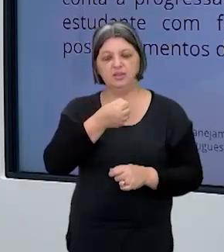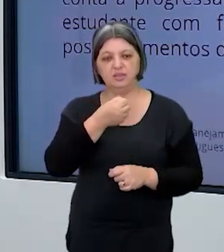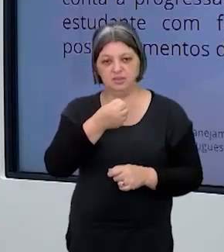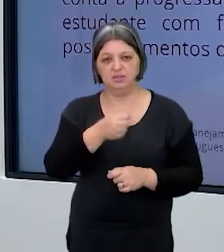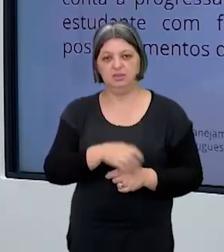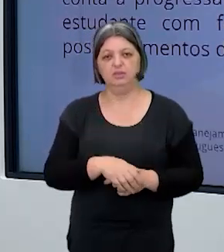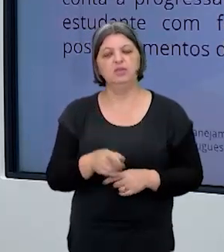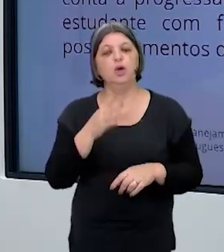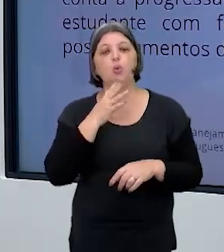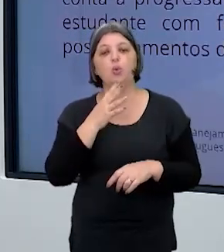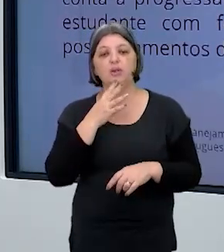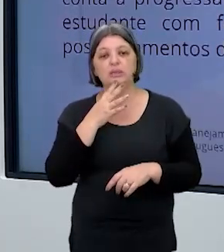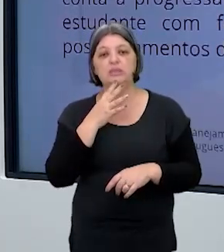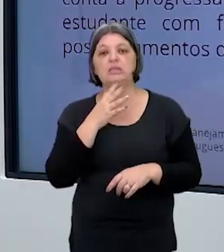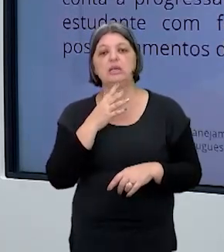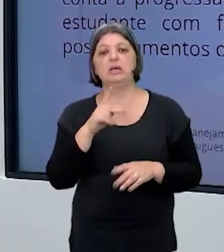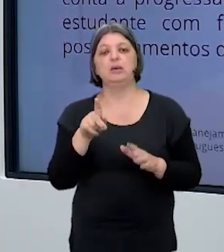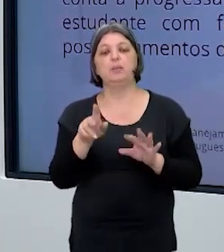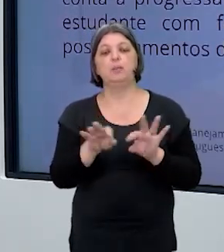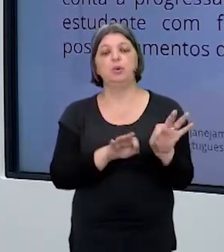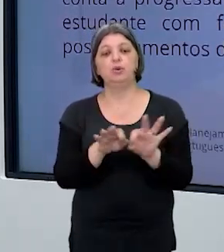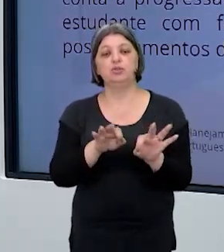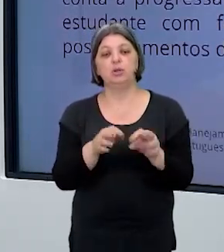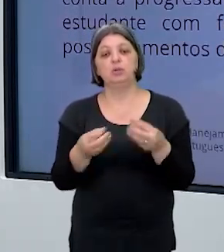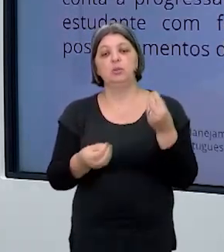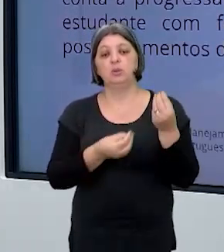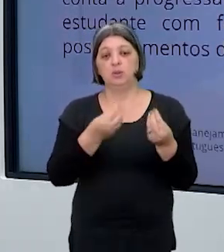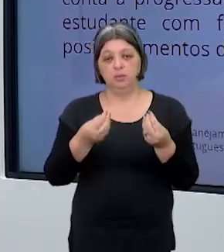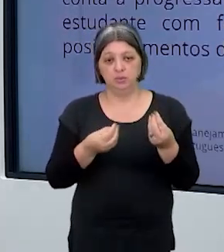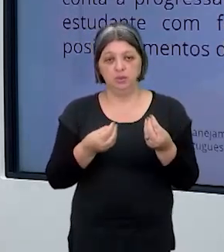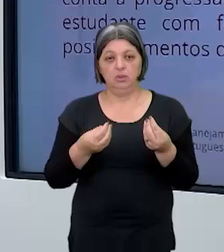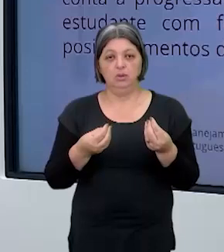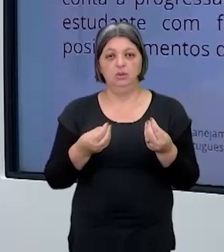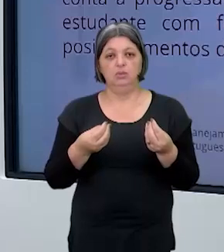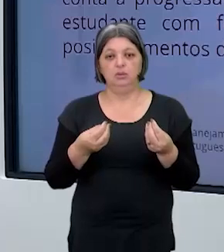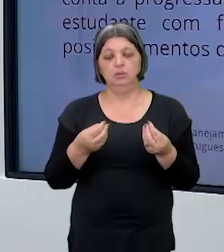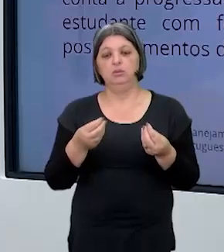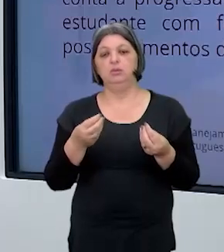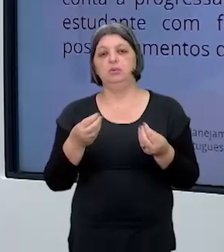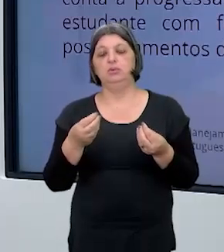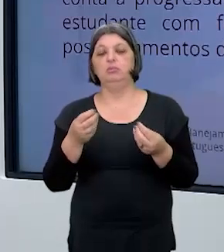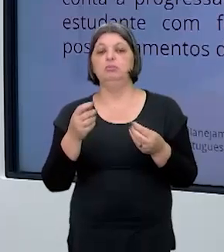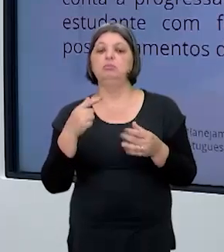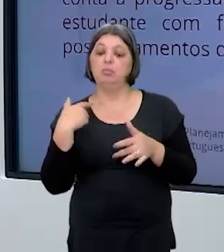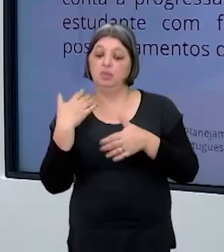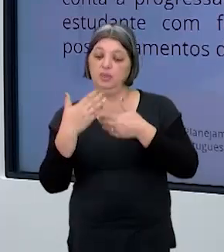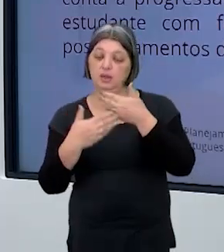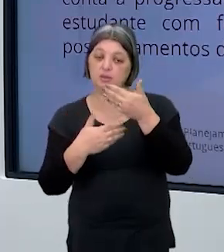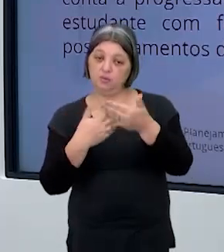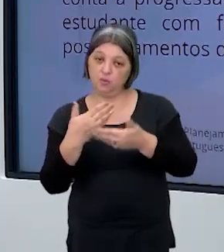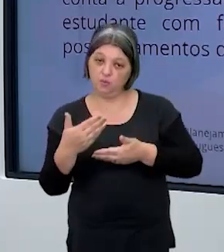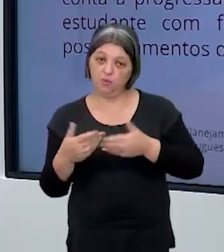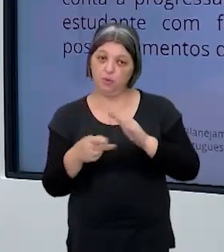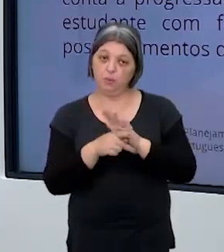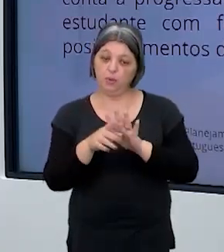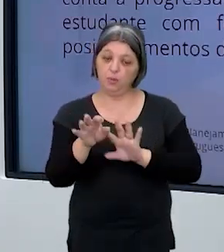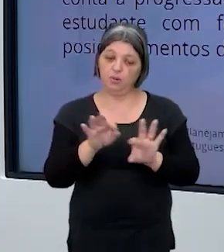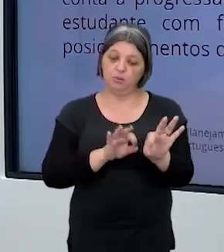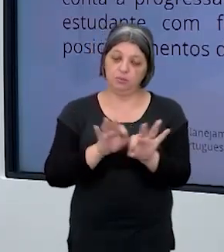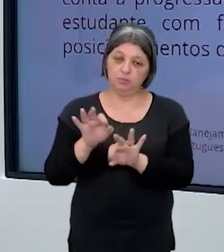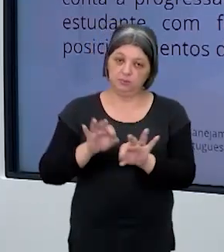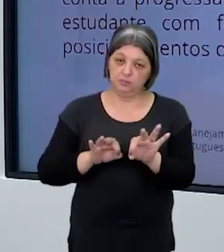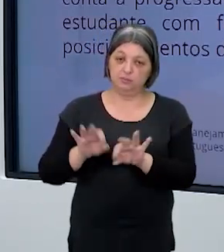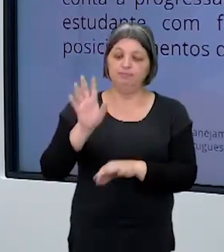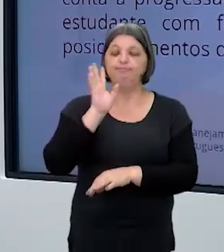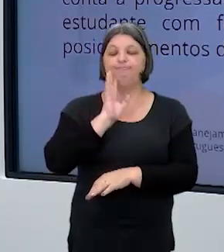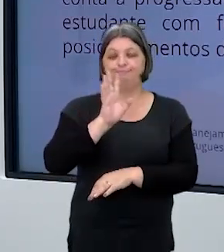conhecer esse projeto e observar aí como é possível, sim, desenvolver um projeto amplo,